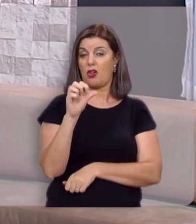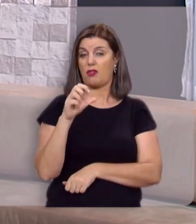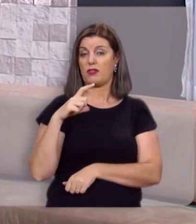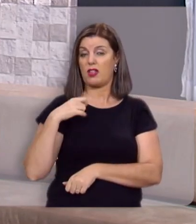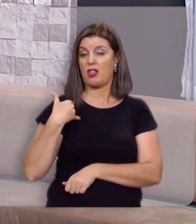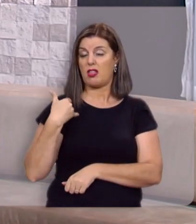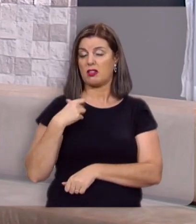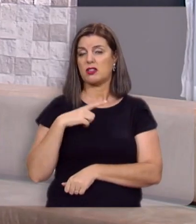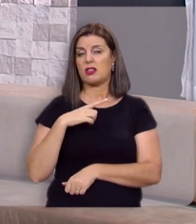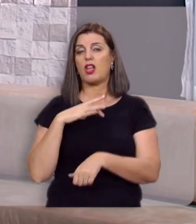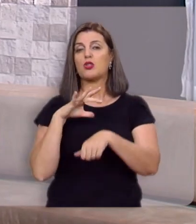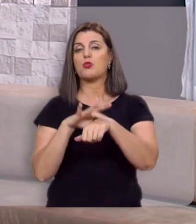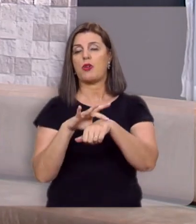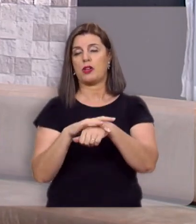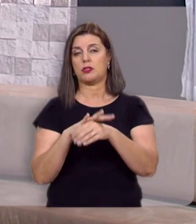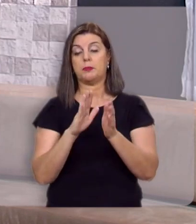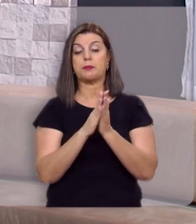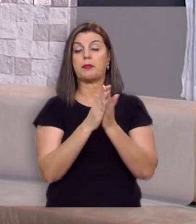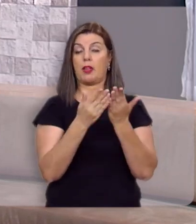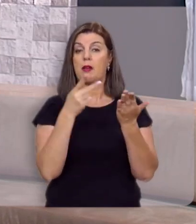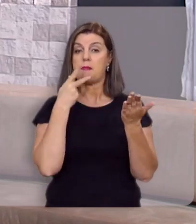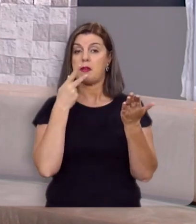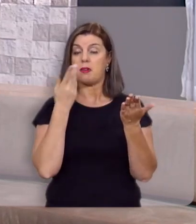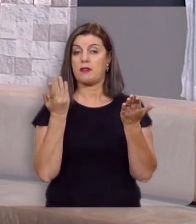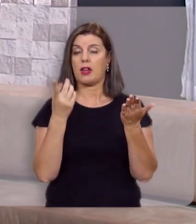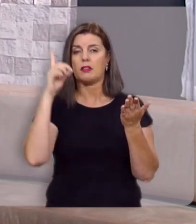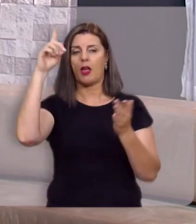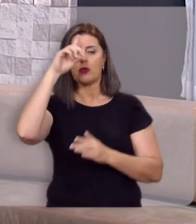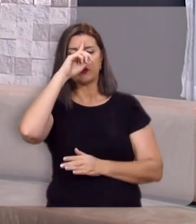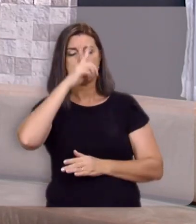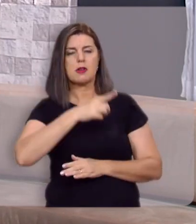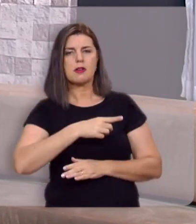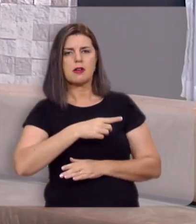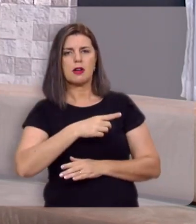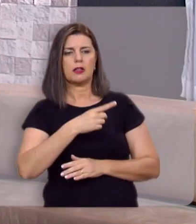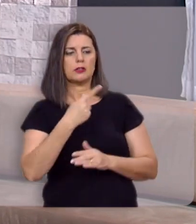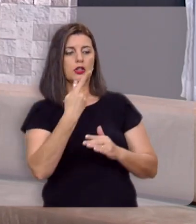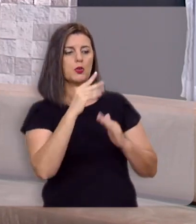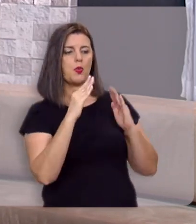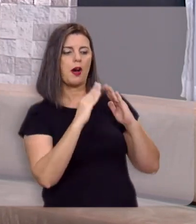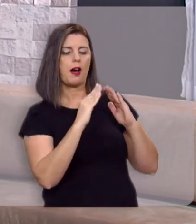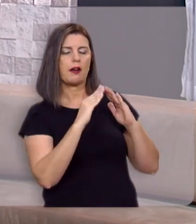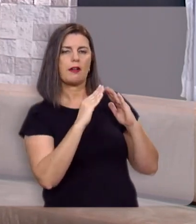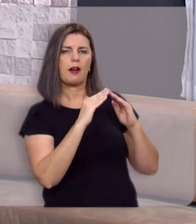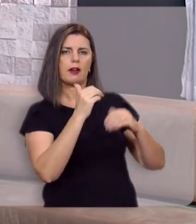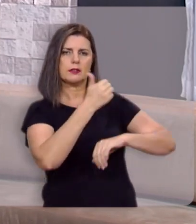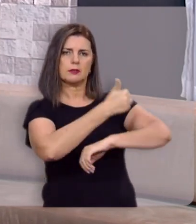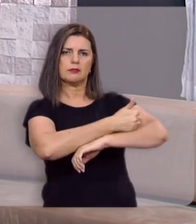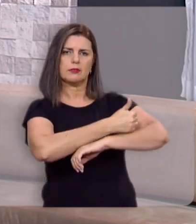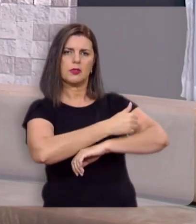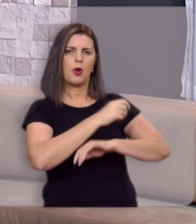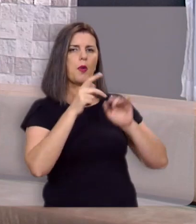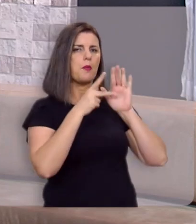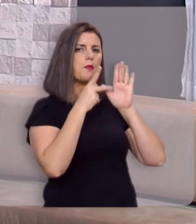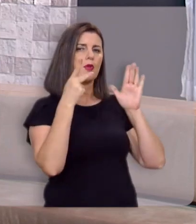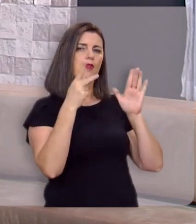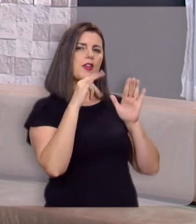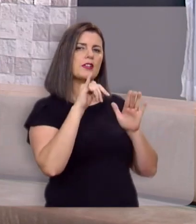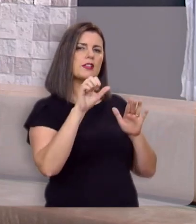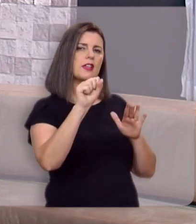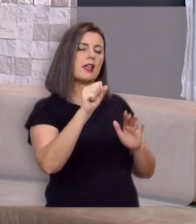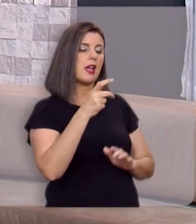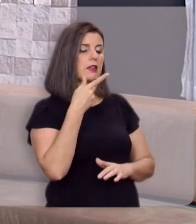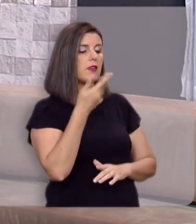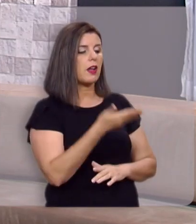idade. E diz a Bíblia que Deus manda lá na sua casa, no palácio, o profeta Isaías,